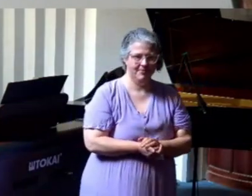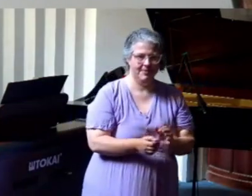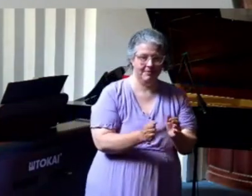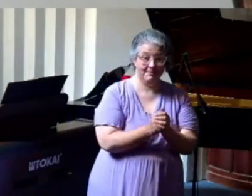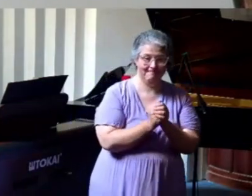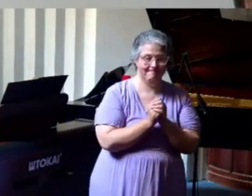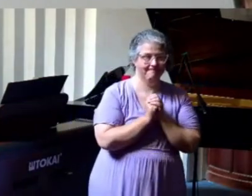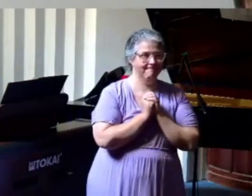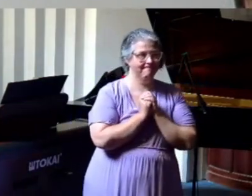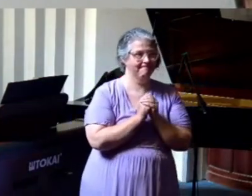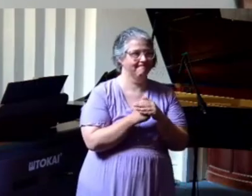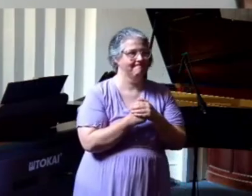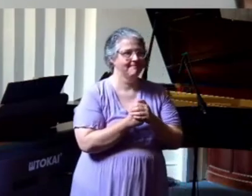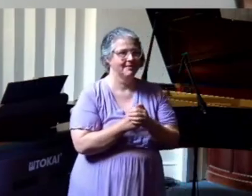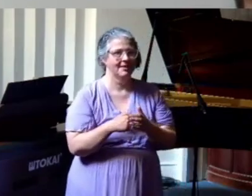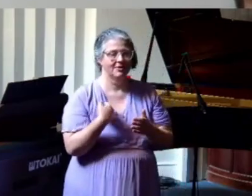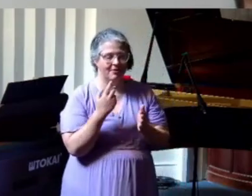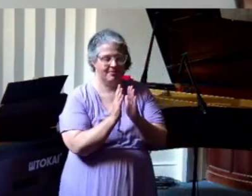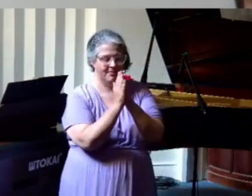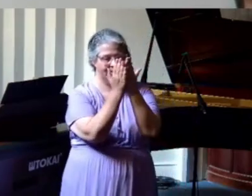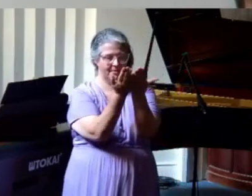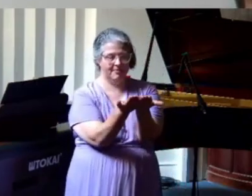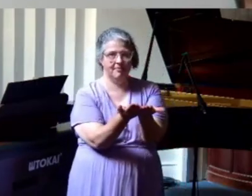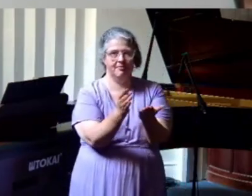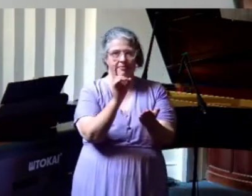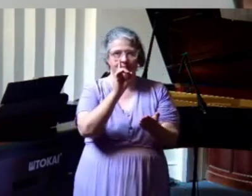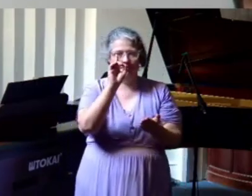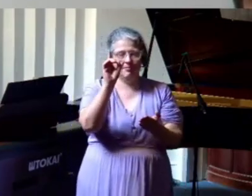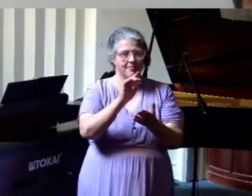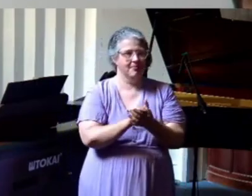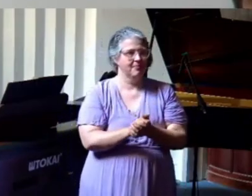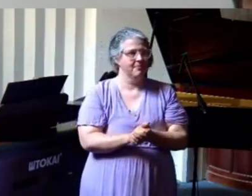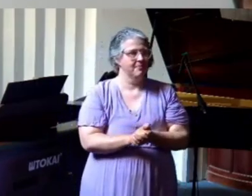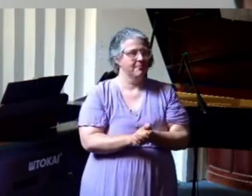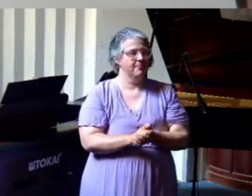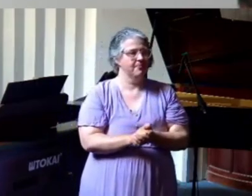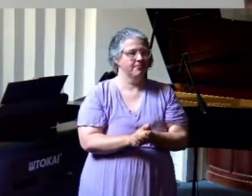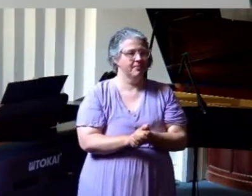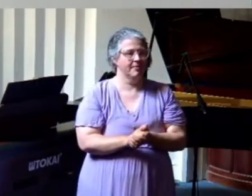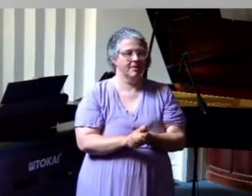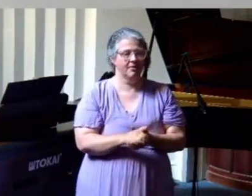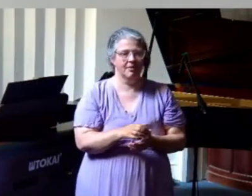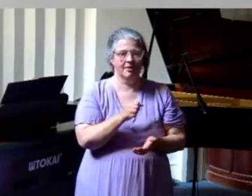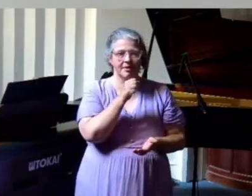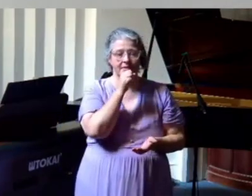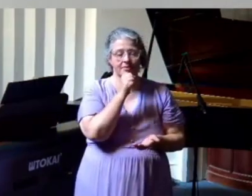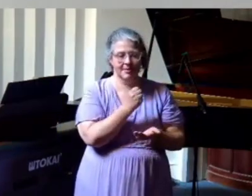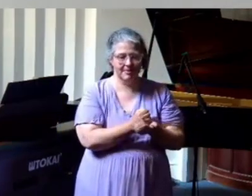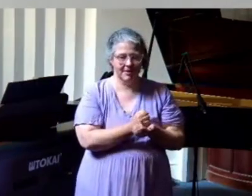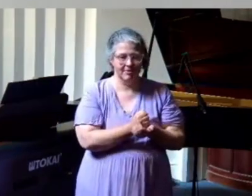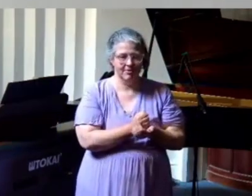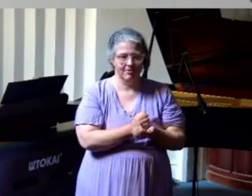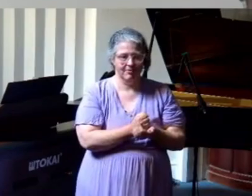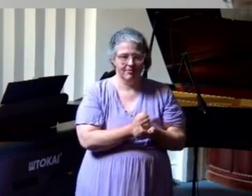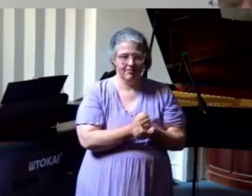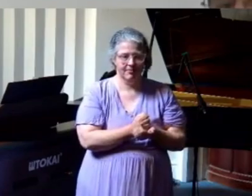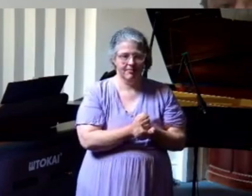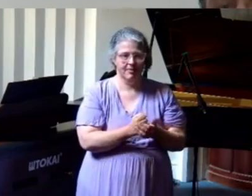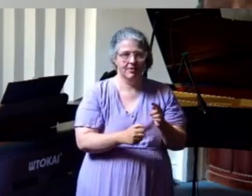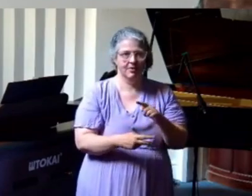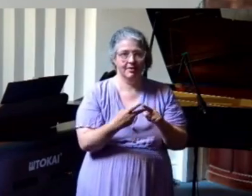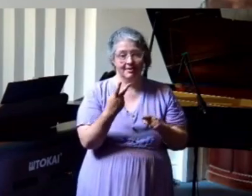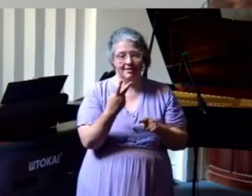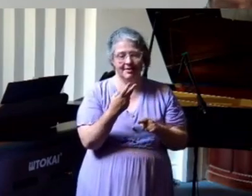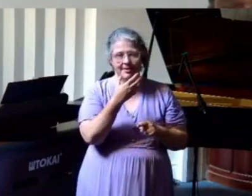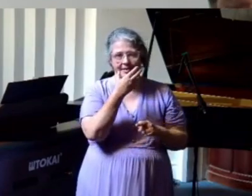Amém. Nós vamos abrir a palavra de Deus, num texto do Antigo Testamento hoje, no segundo